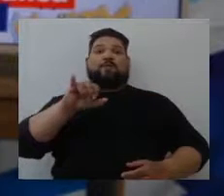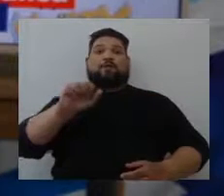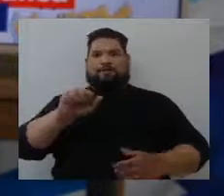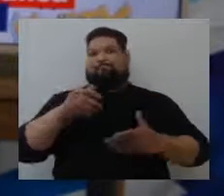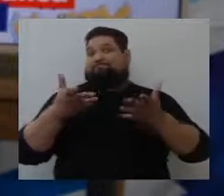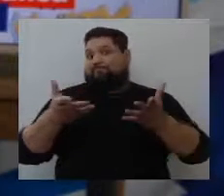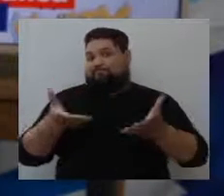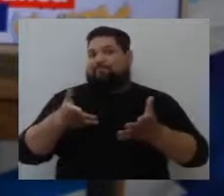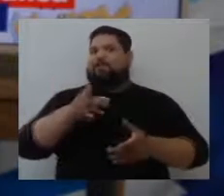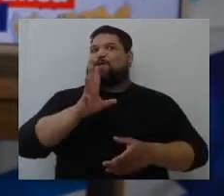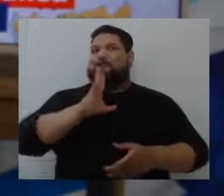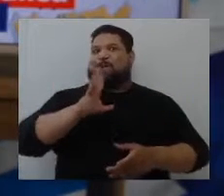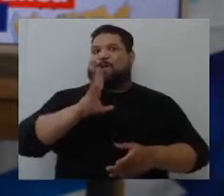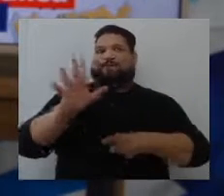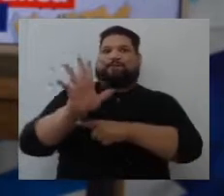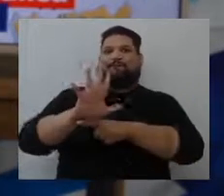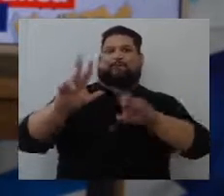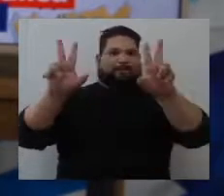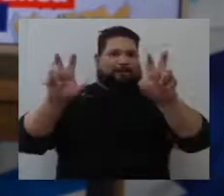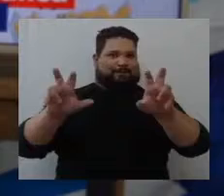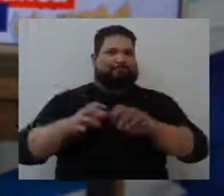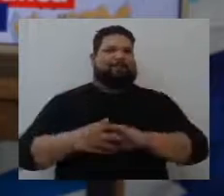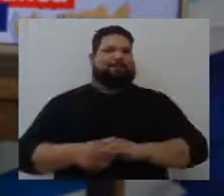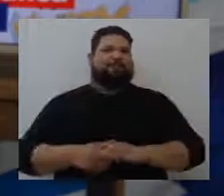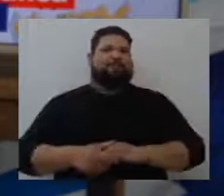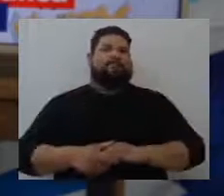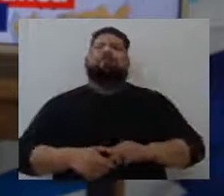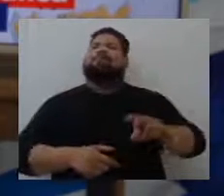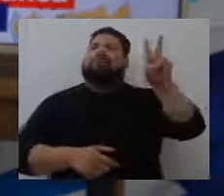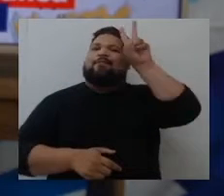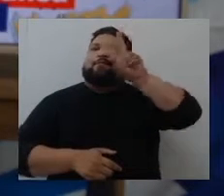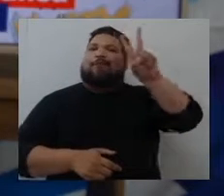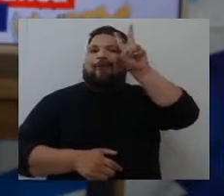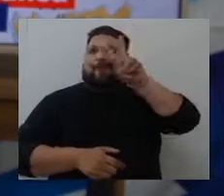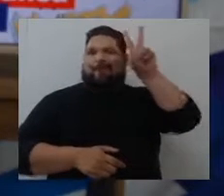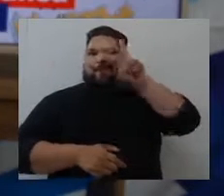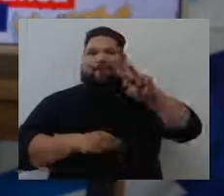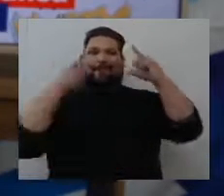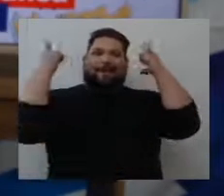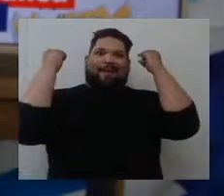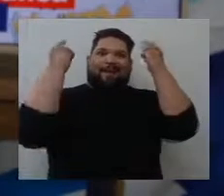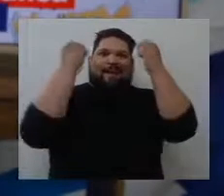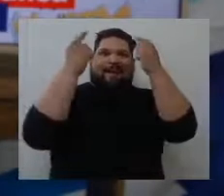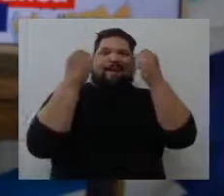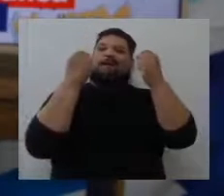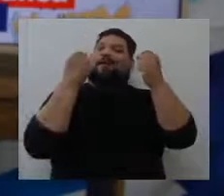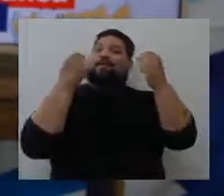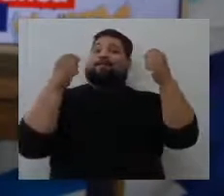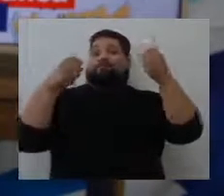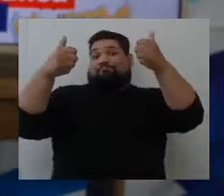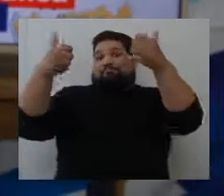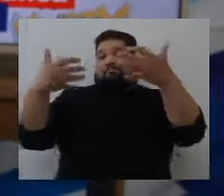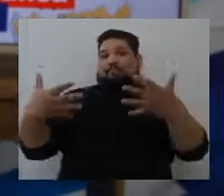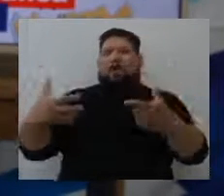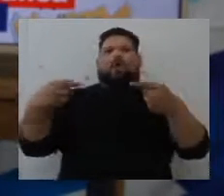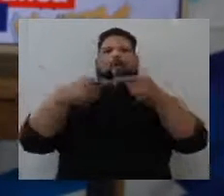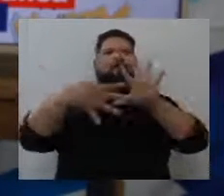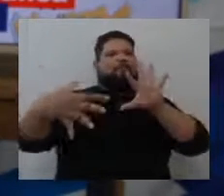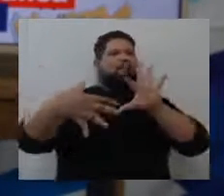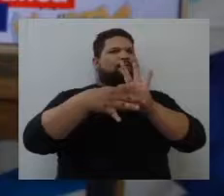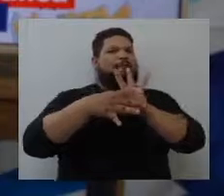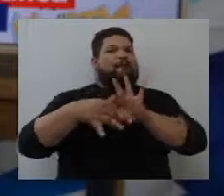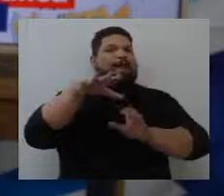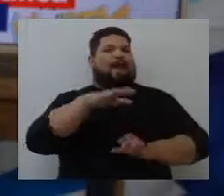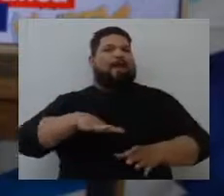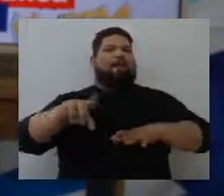a gente fala um pouco da história da Grécia Antiga, é muito difícil não associar com as questões da